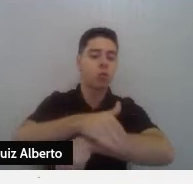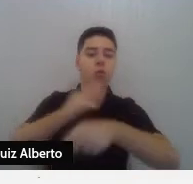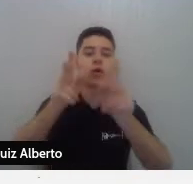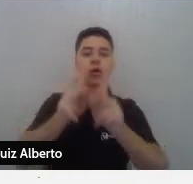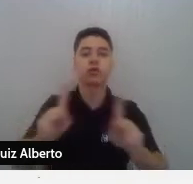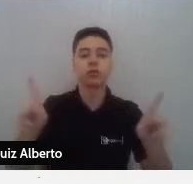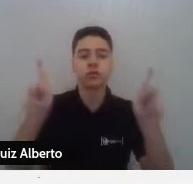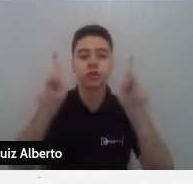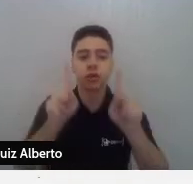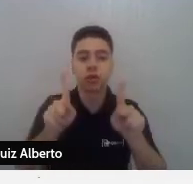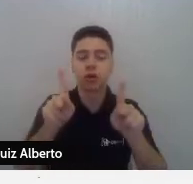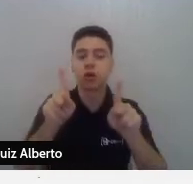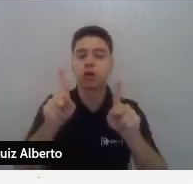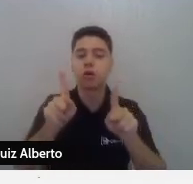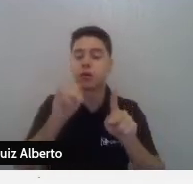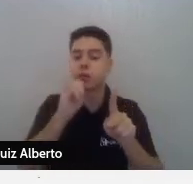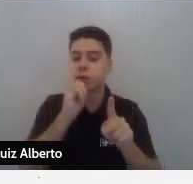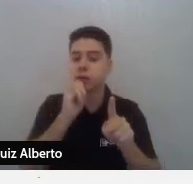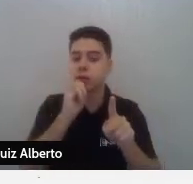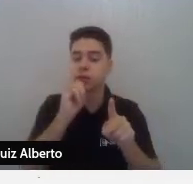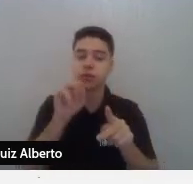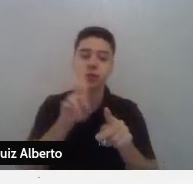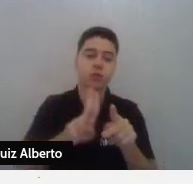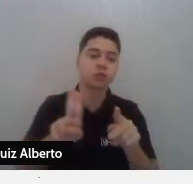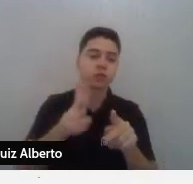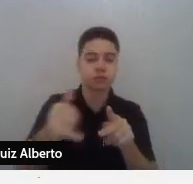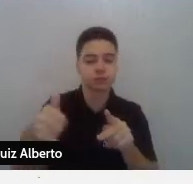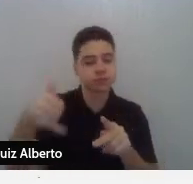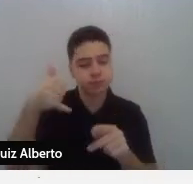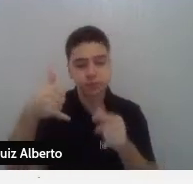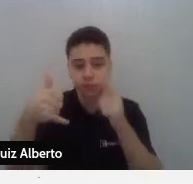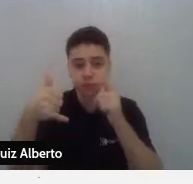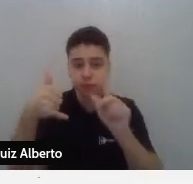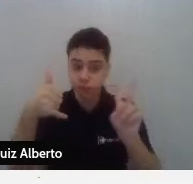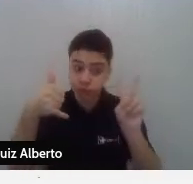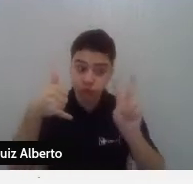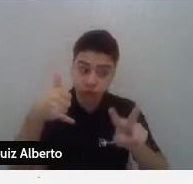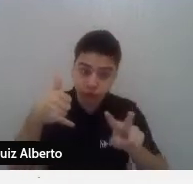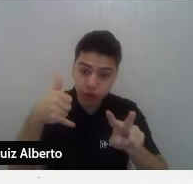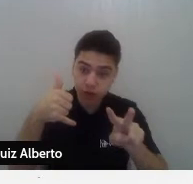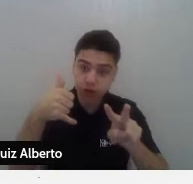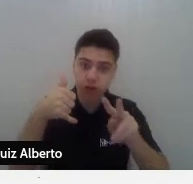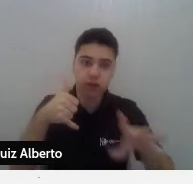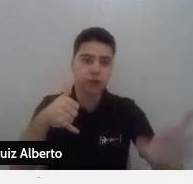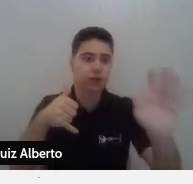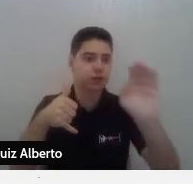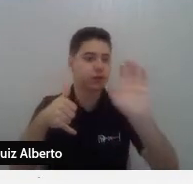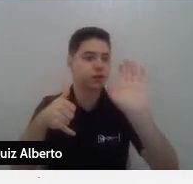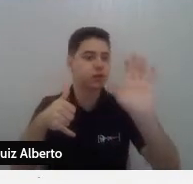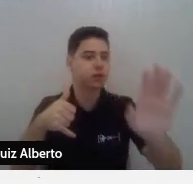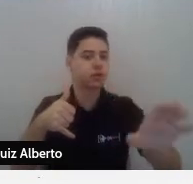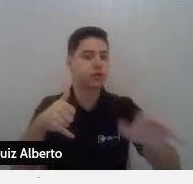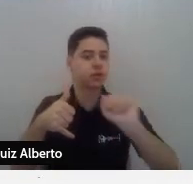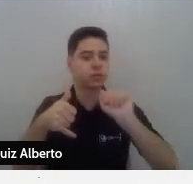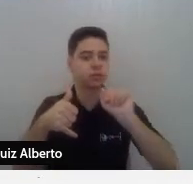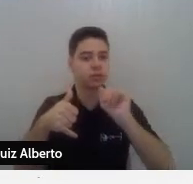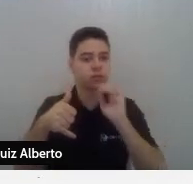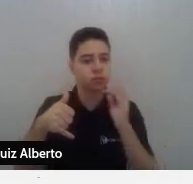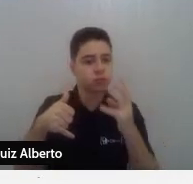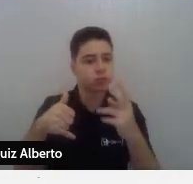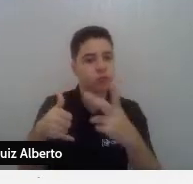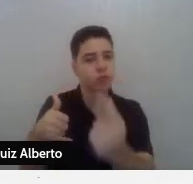e utilizando o celular, ele conseguia ver e capturar o Pokémon,